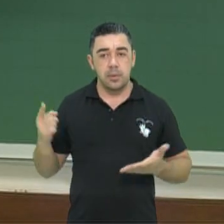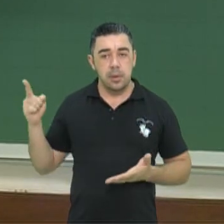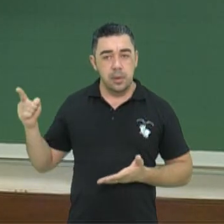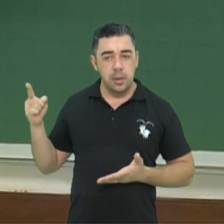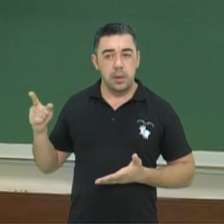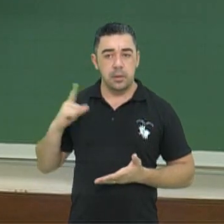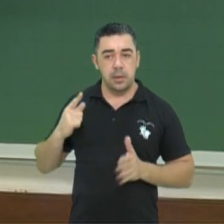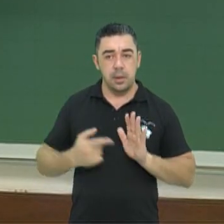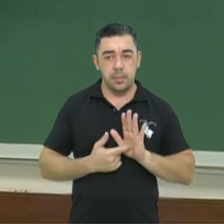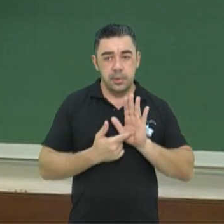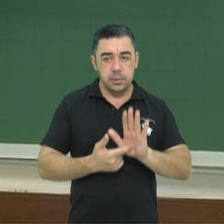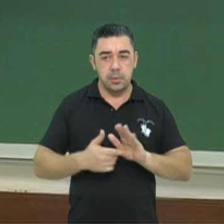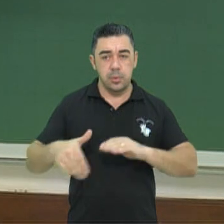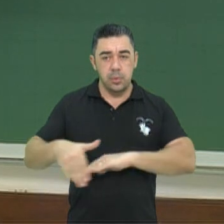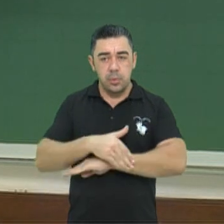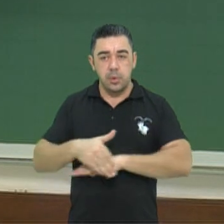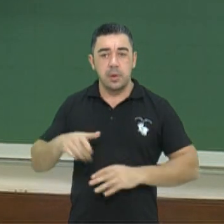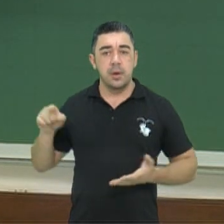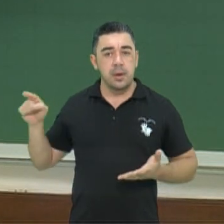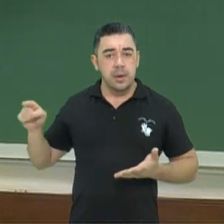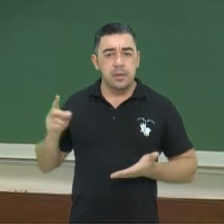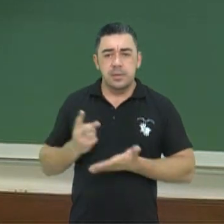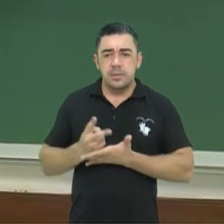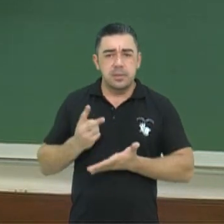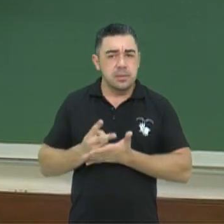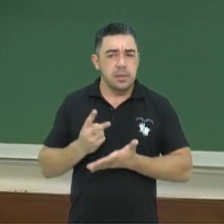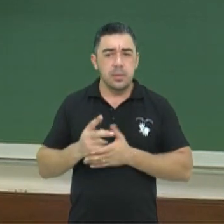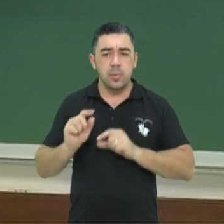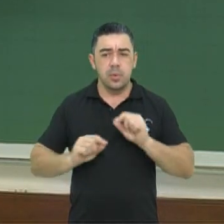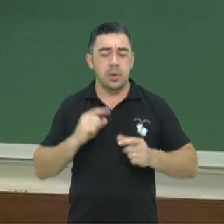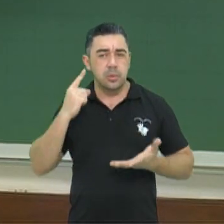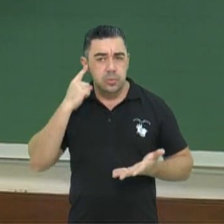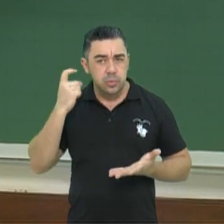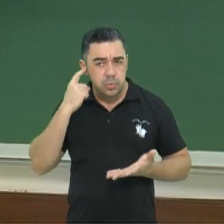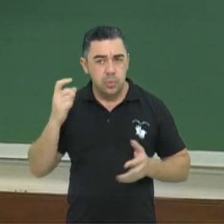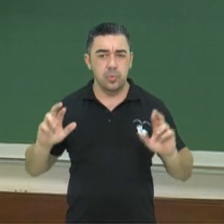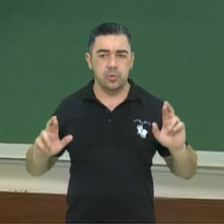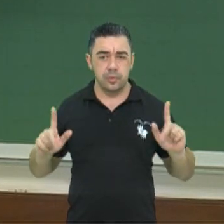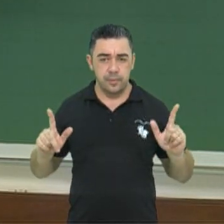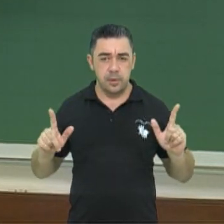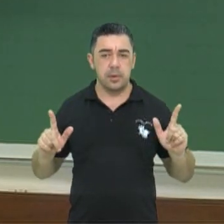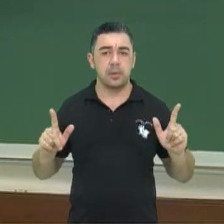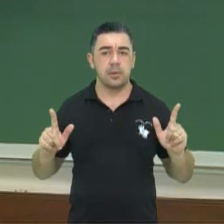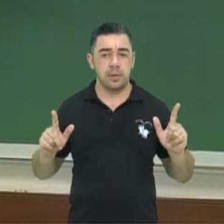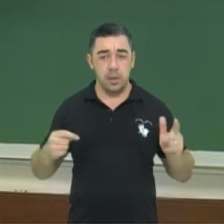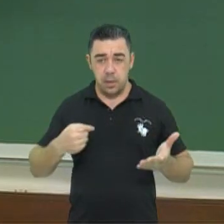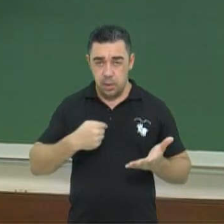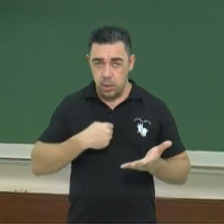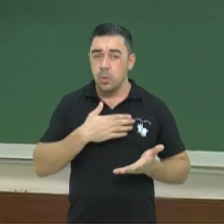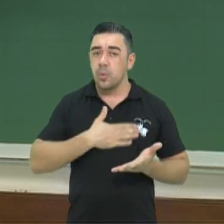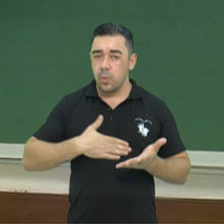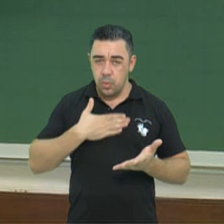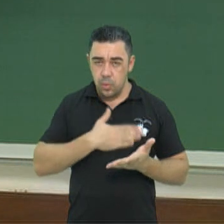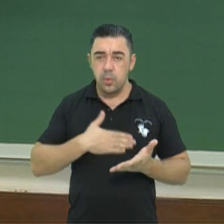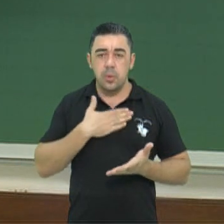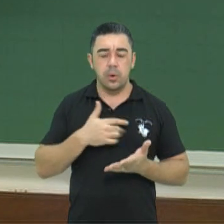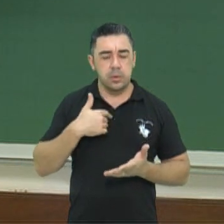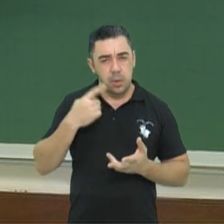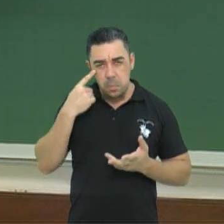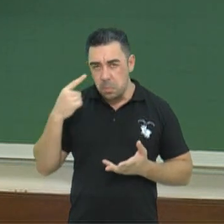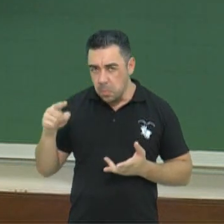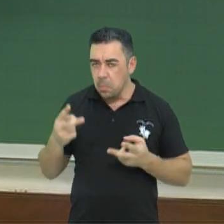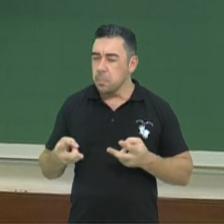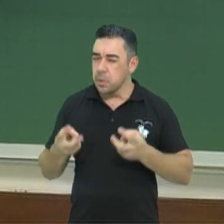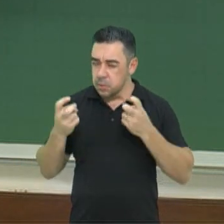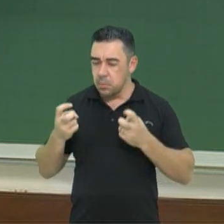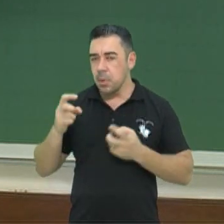rua, eles sempre, né, tocando ali, eles trazem uma sonoridade diferente. Eu gosto muito, eu presto muita atenção e